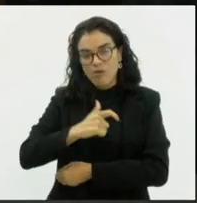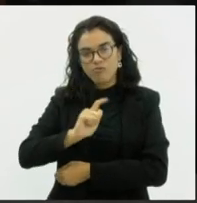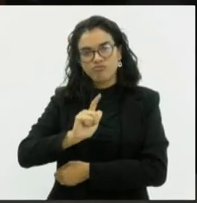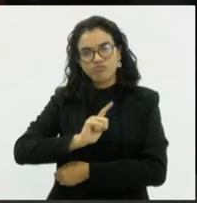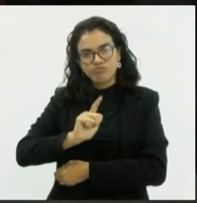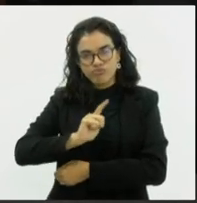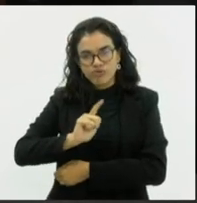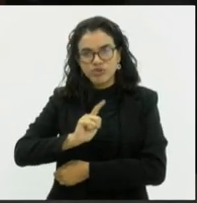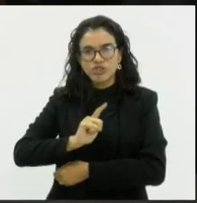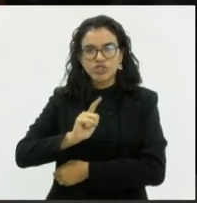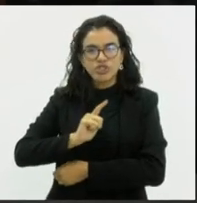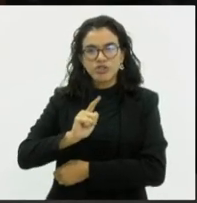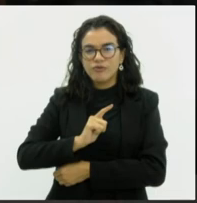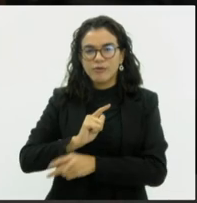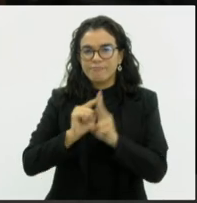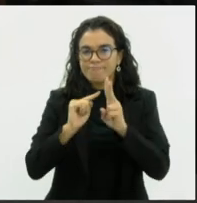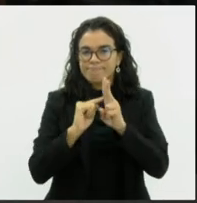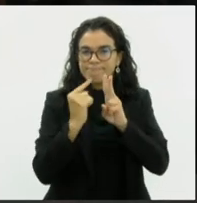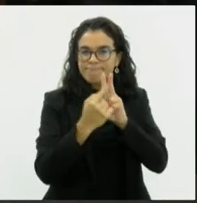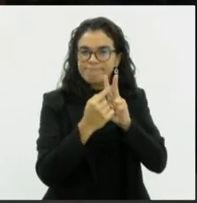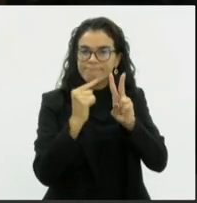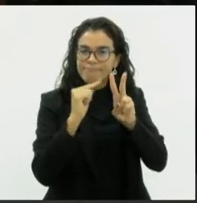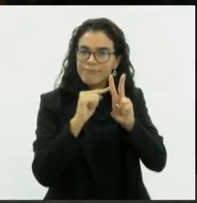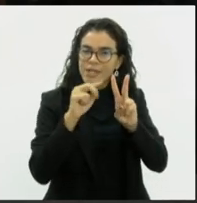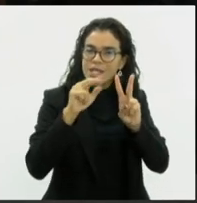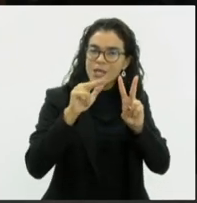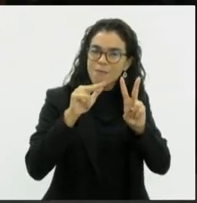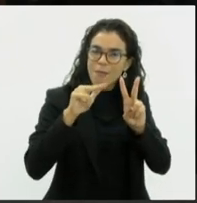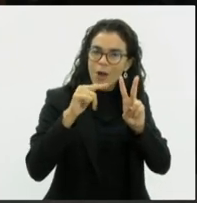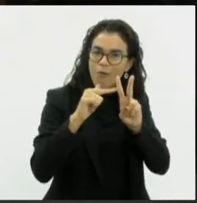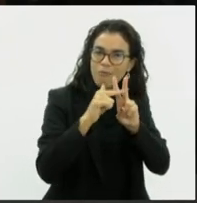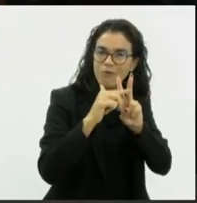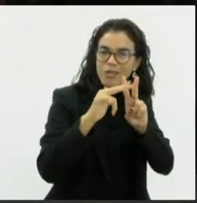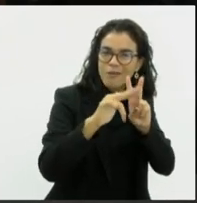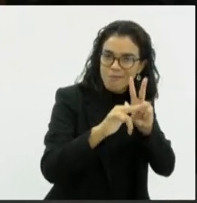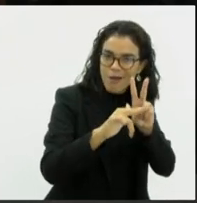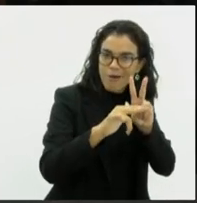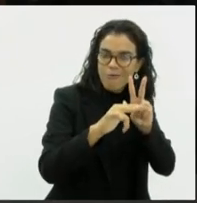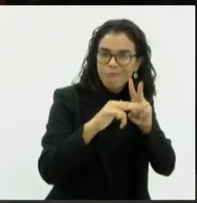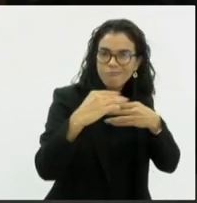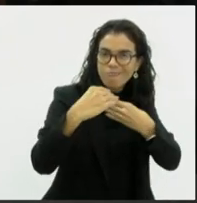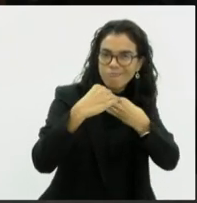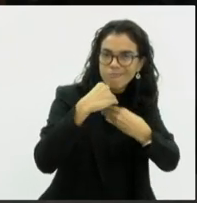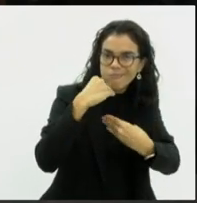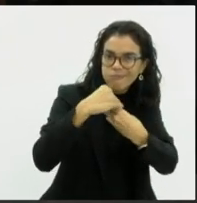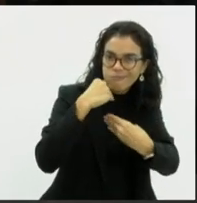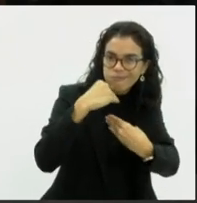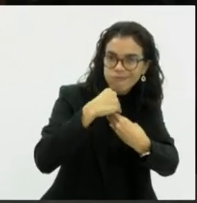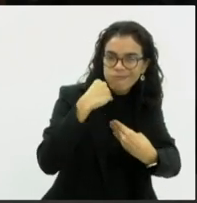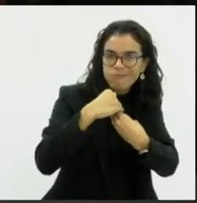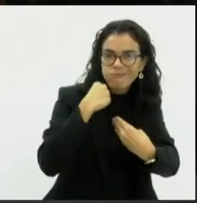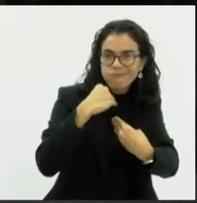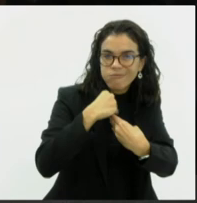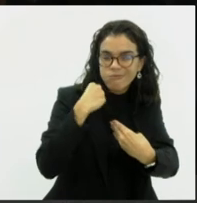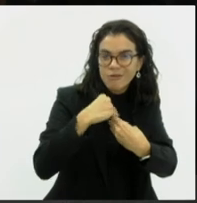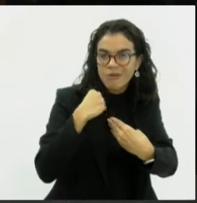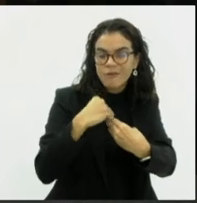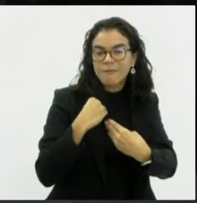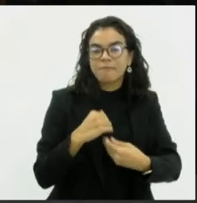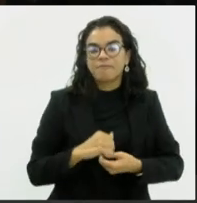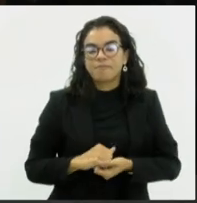Tive professores exemplares, como meu irmão aqui presente, meu conselheiro Domingos Brazão.